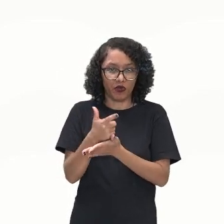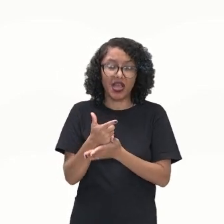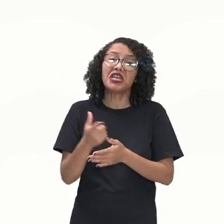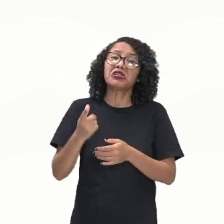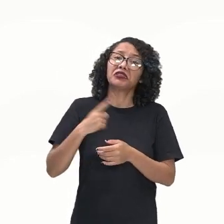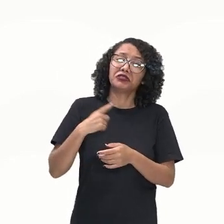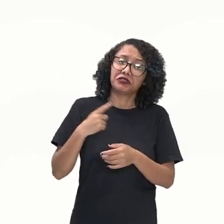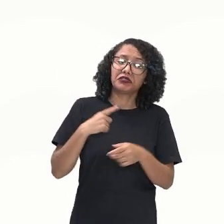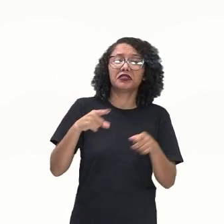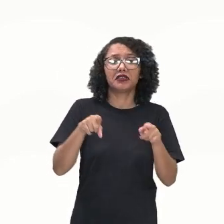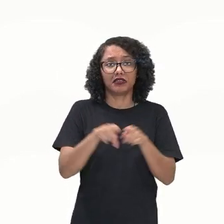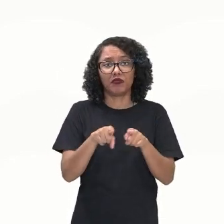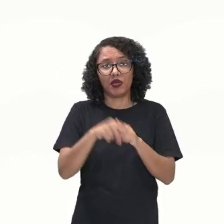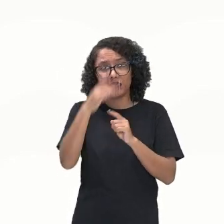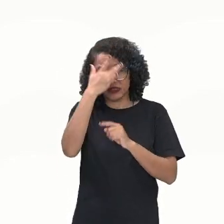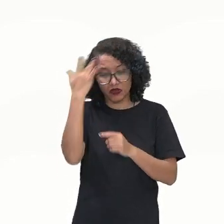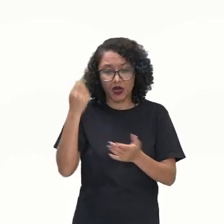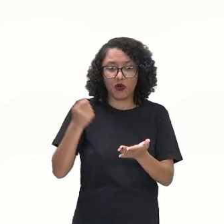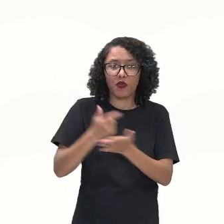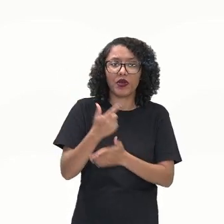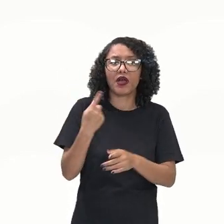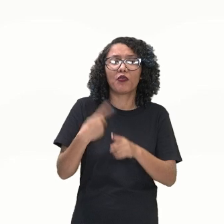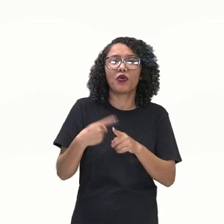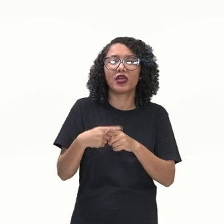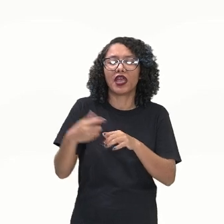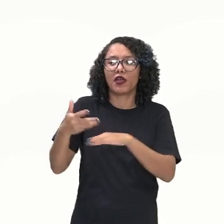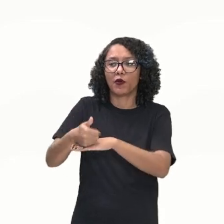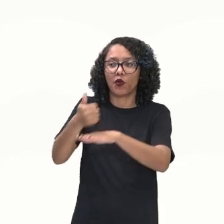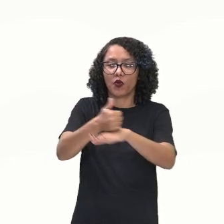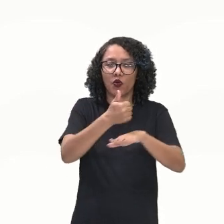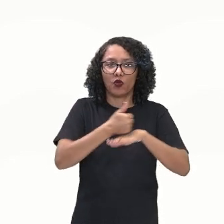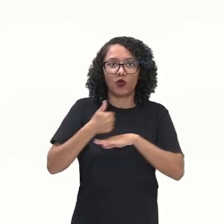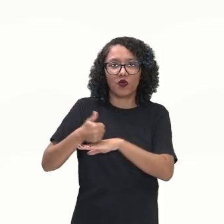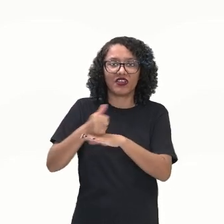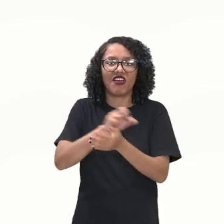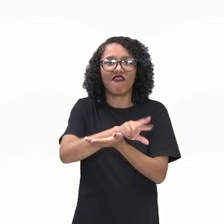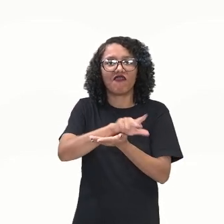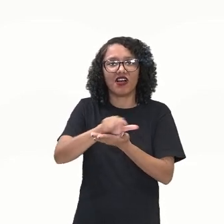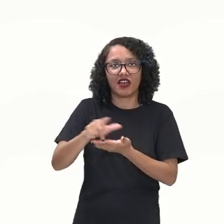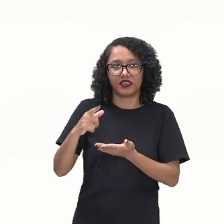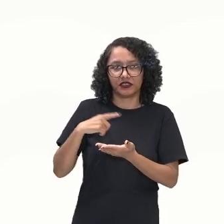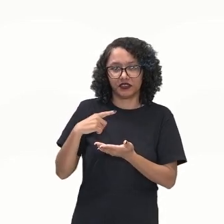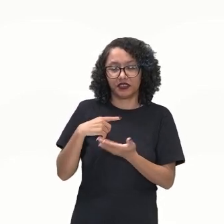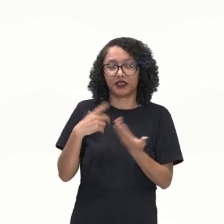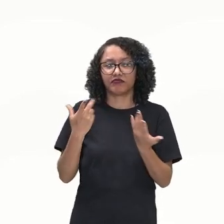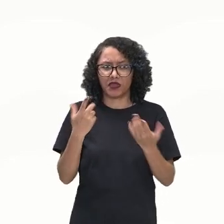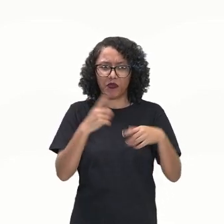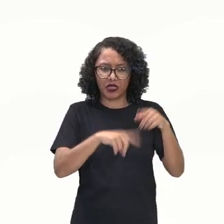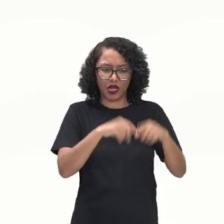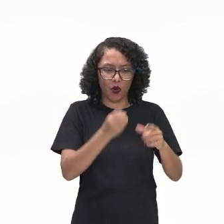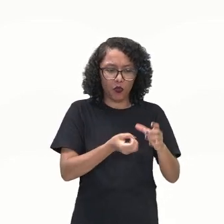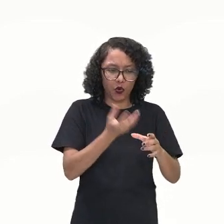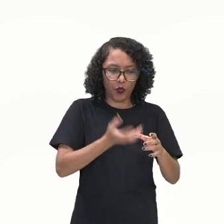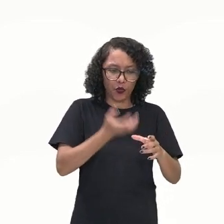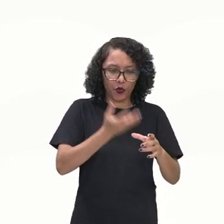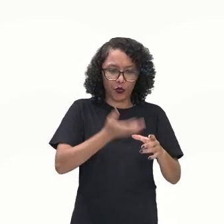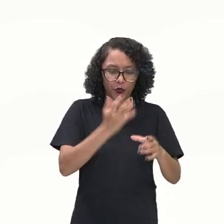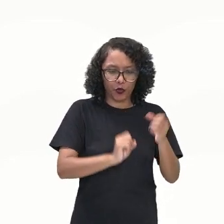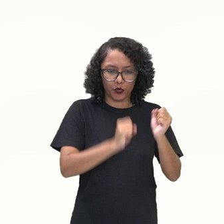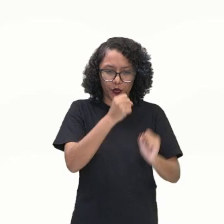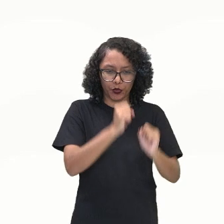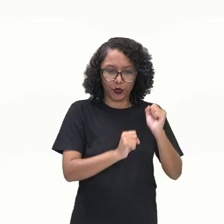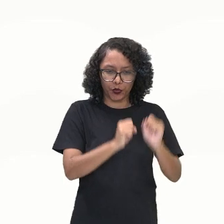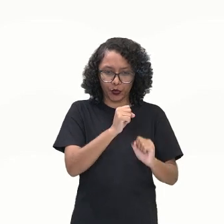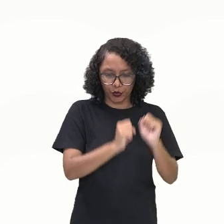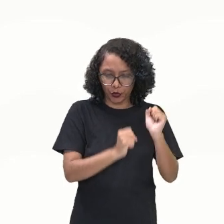de suas colônias. Então a Inglaterra vai fabricar esses produtos manufaturados e vai fazer